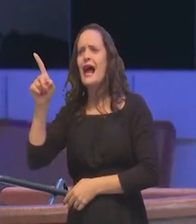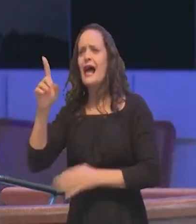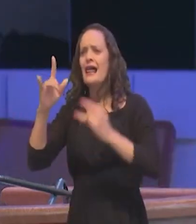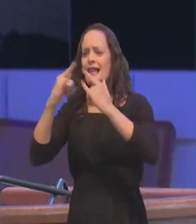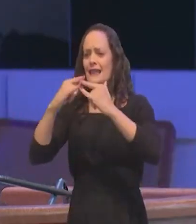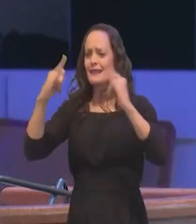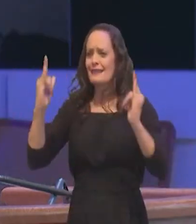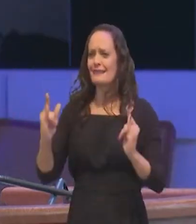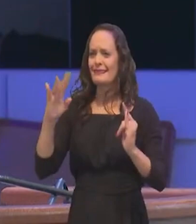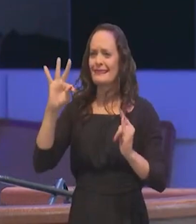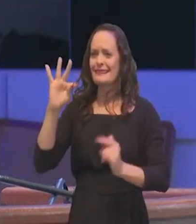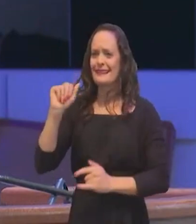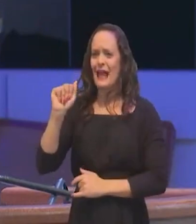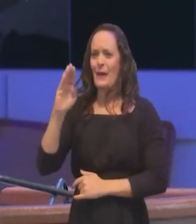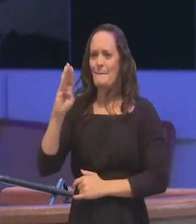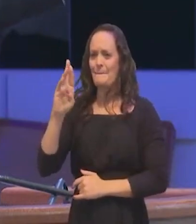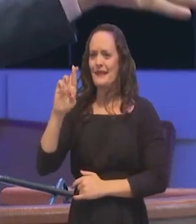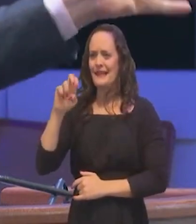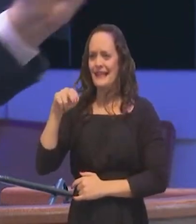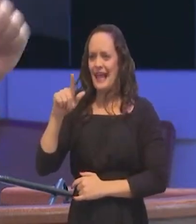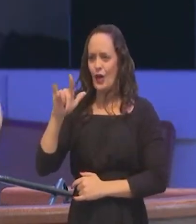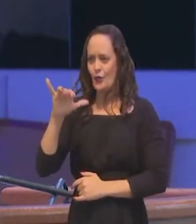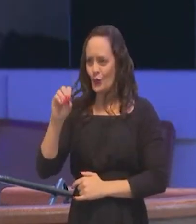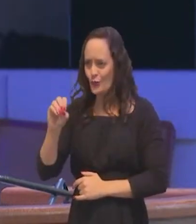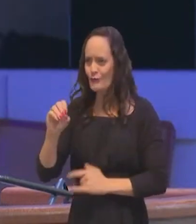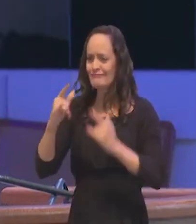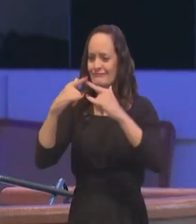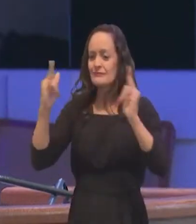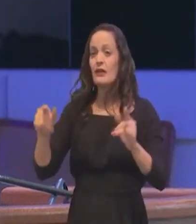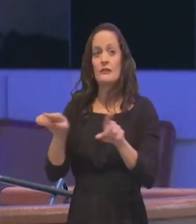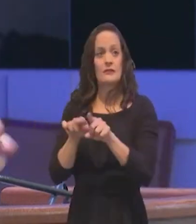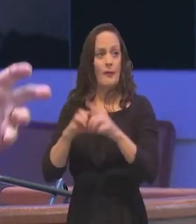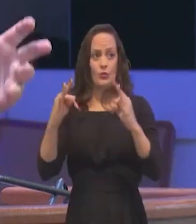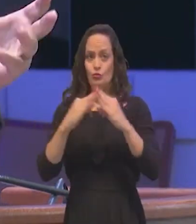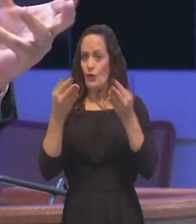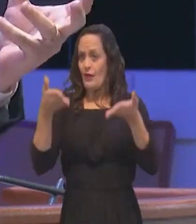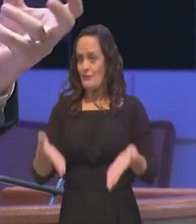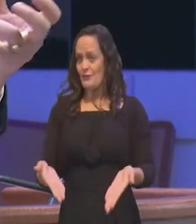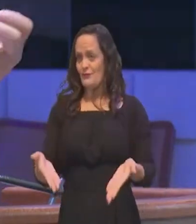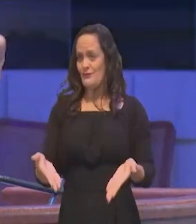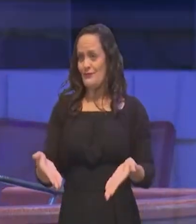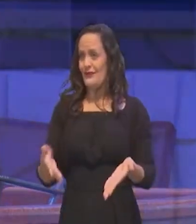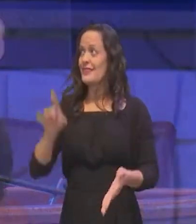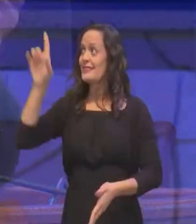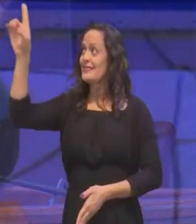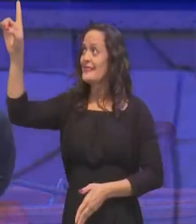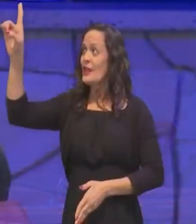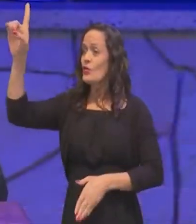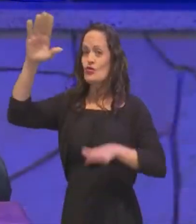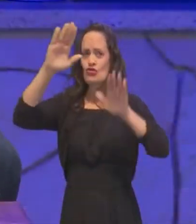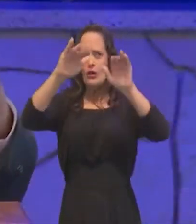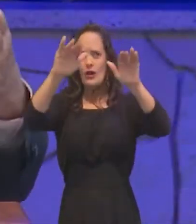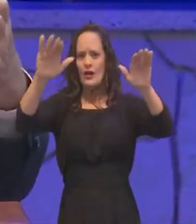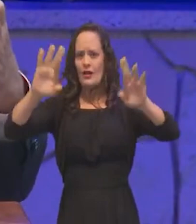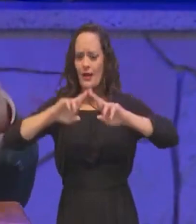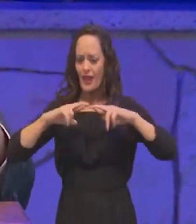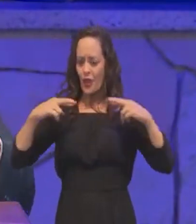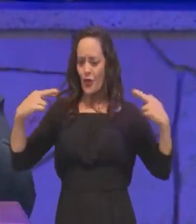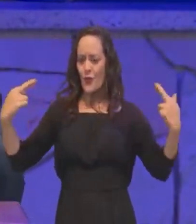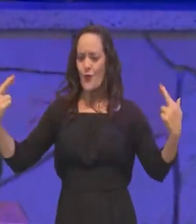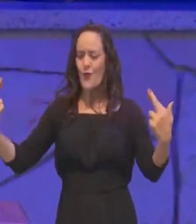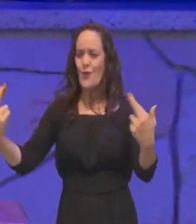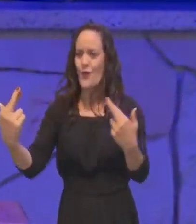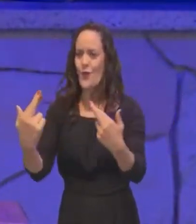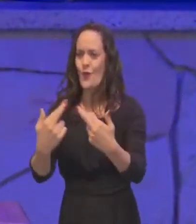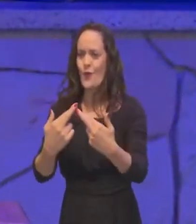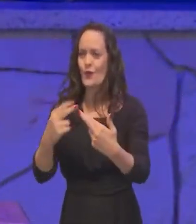tenda, assim acontece no templo futuramente. O Deus que reúne, que congrega, o Deus que atrai,